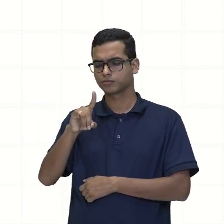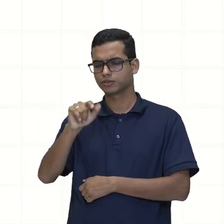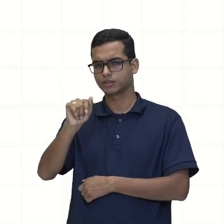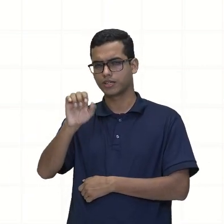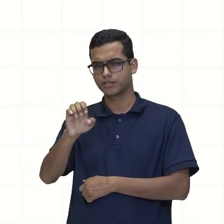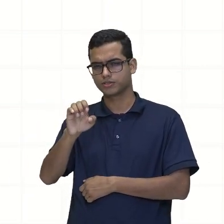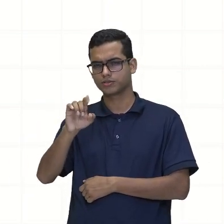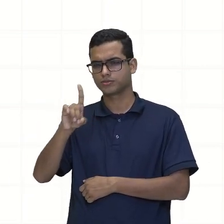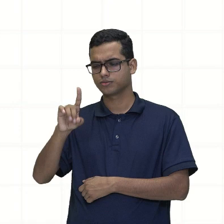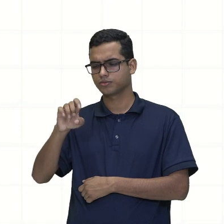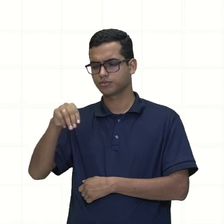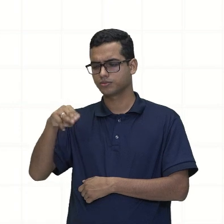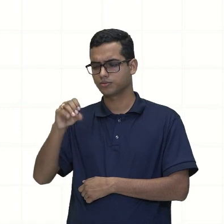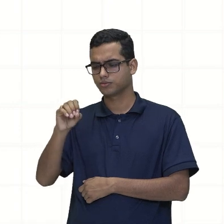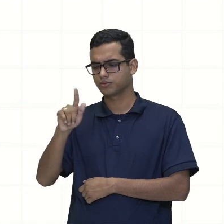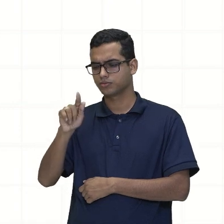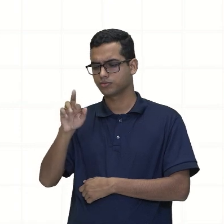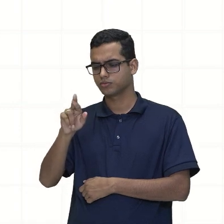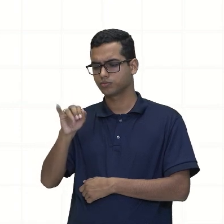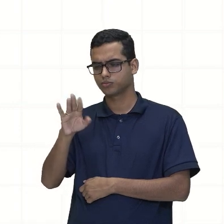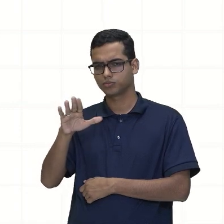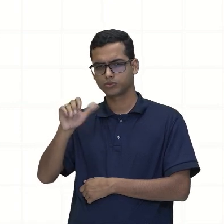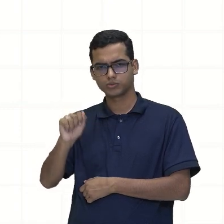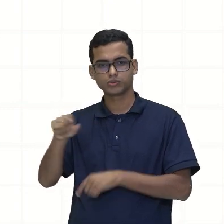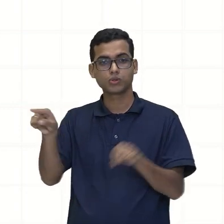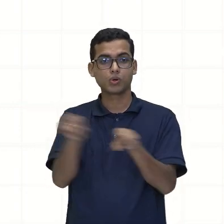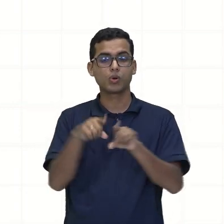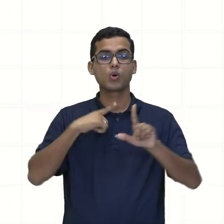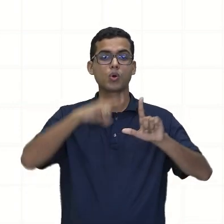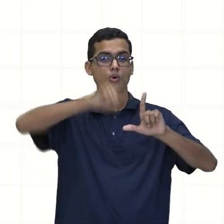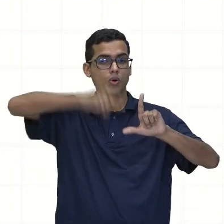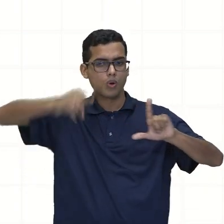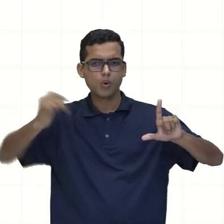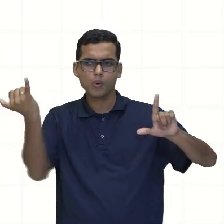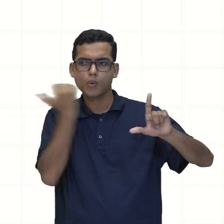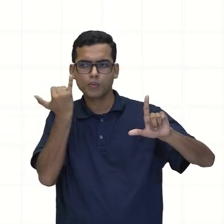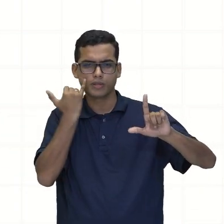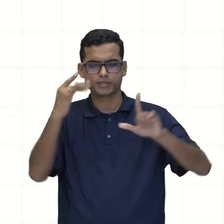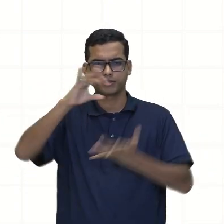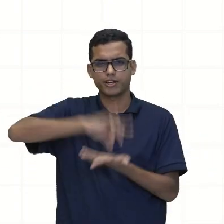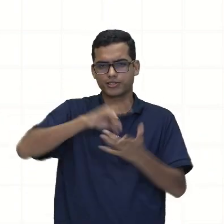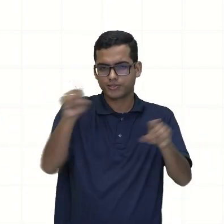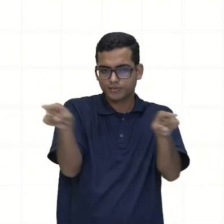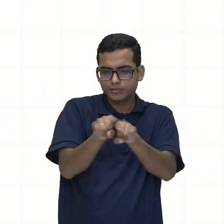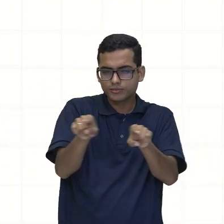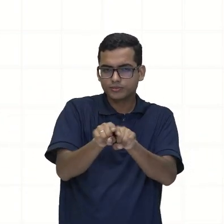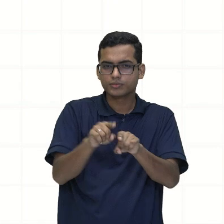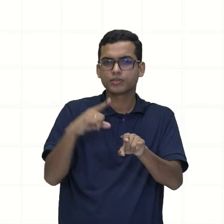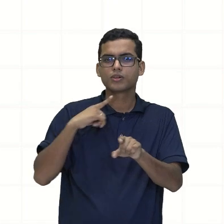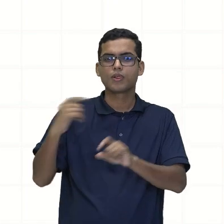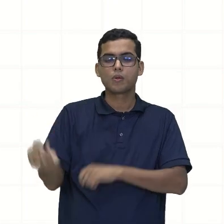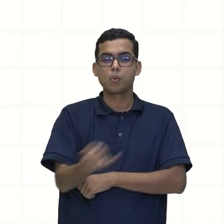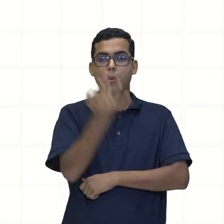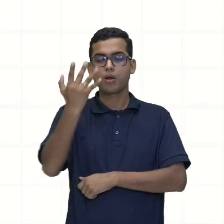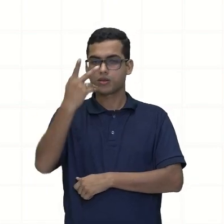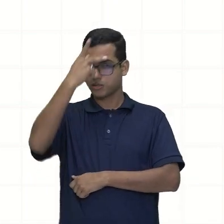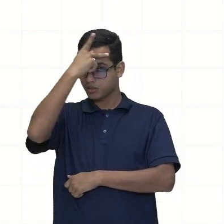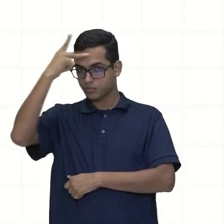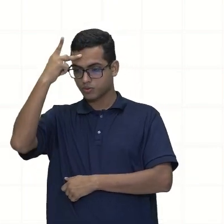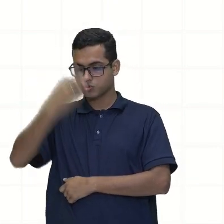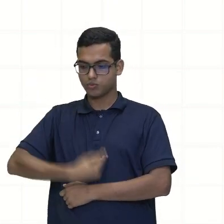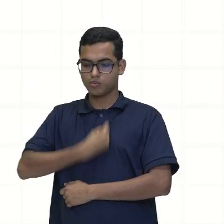trazendo aqui, esse mapa, ele é um mapa relacionado, né, ao número de habitantes por